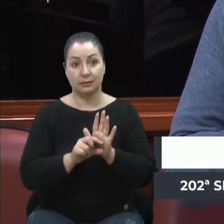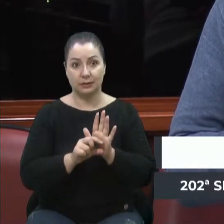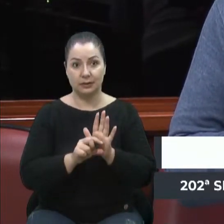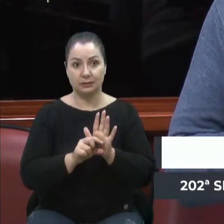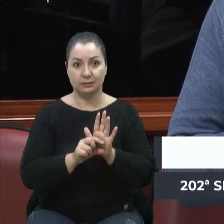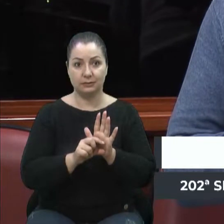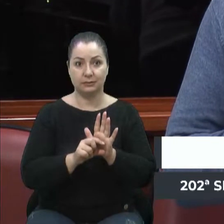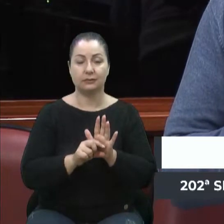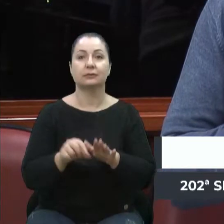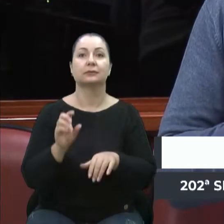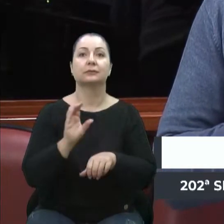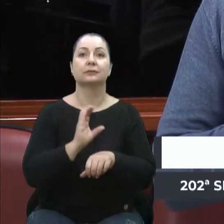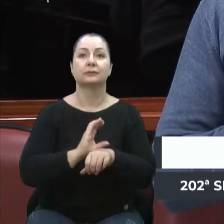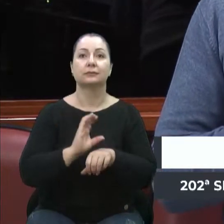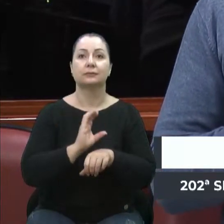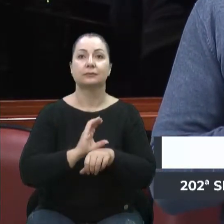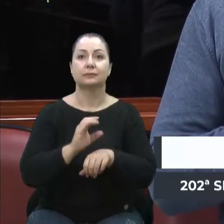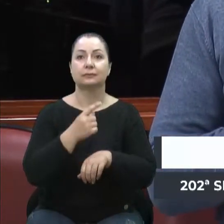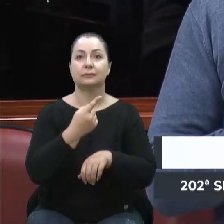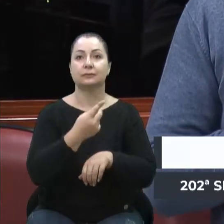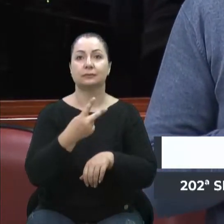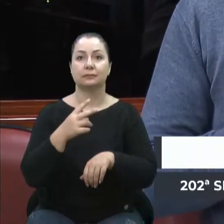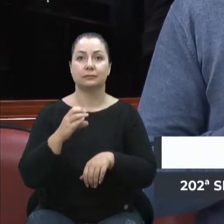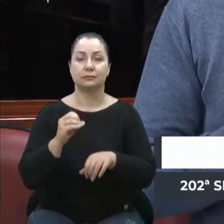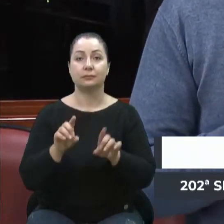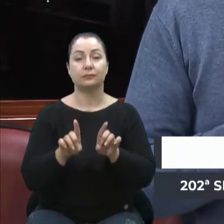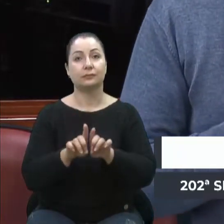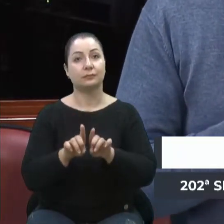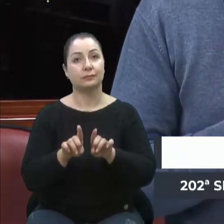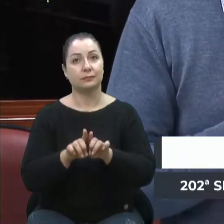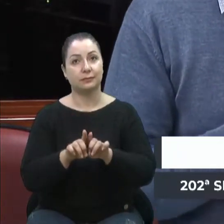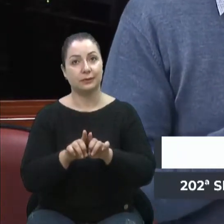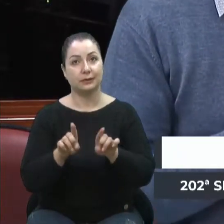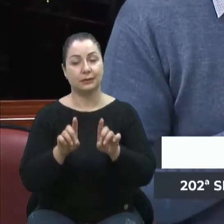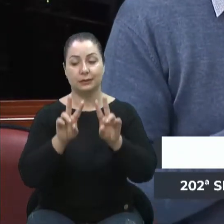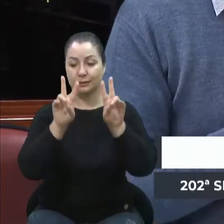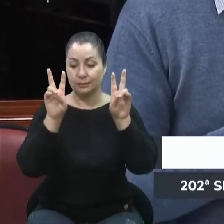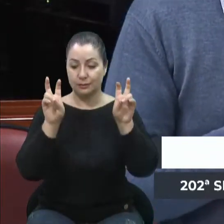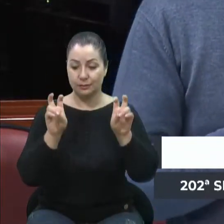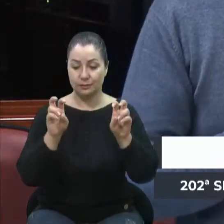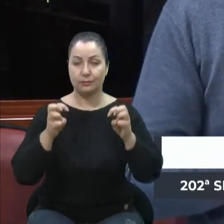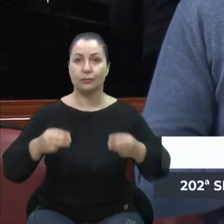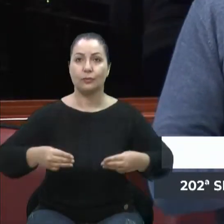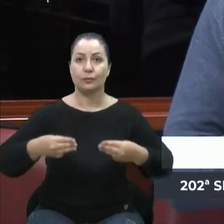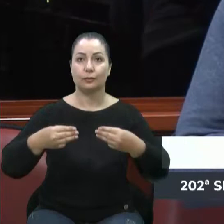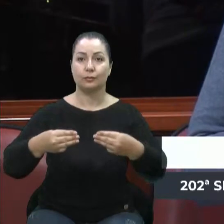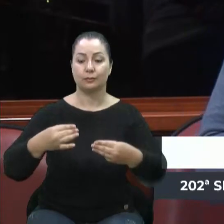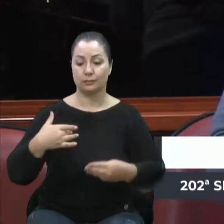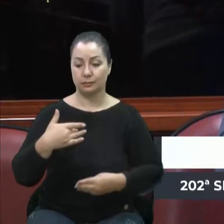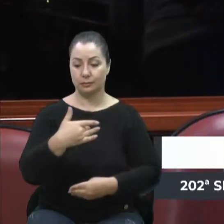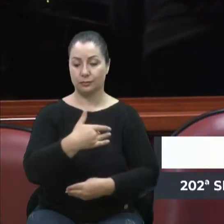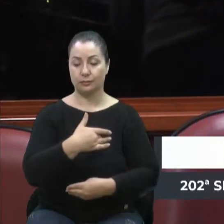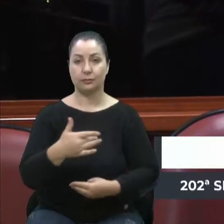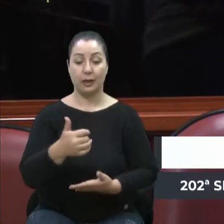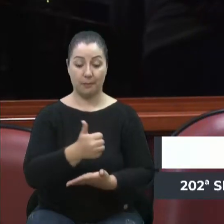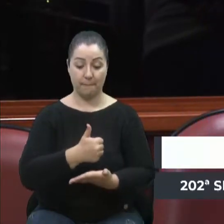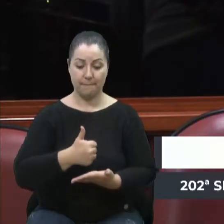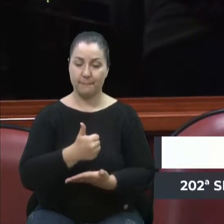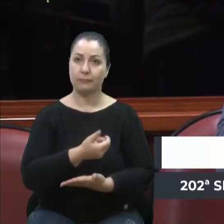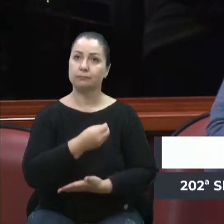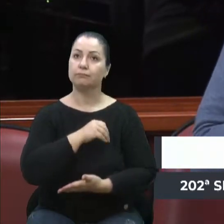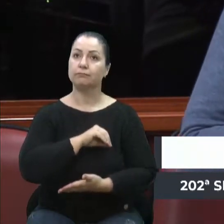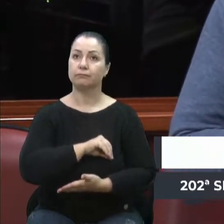nas portarias do Ministério da Saúde que acabaram estabelecendo o piso para essas